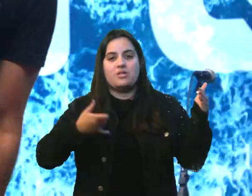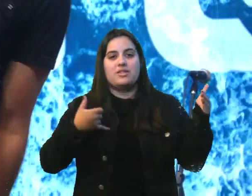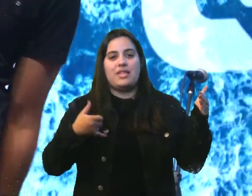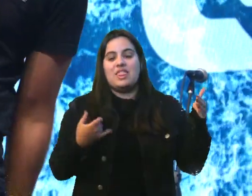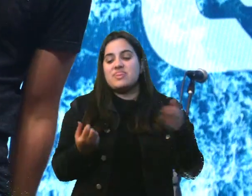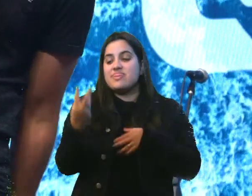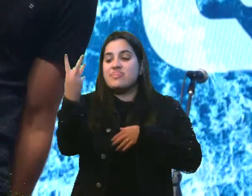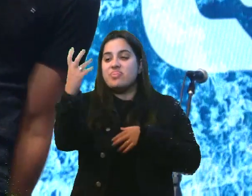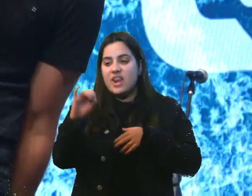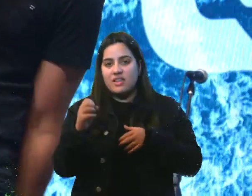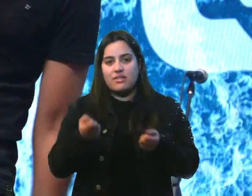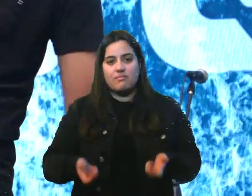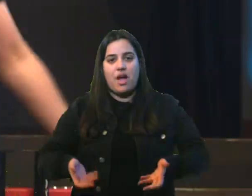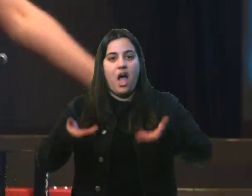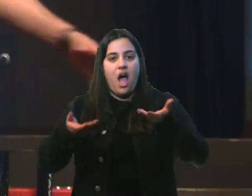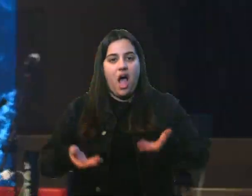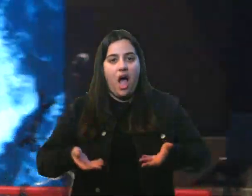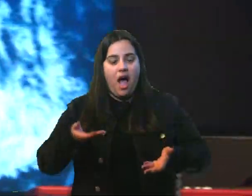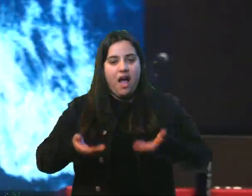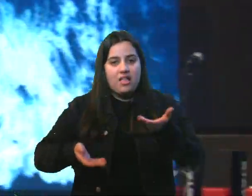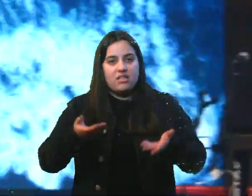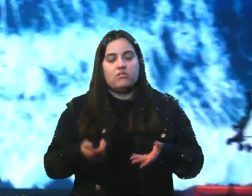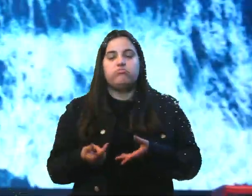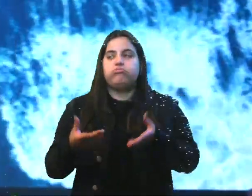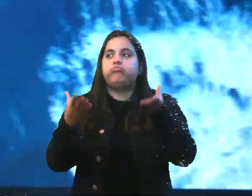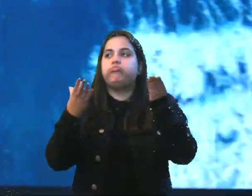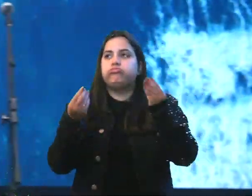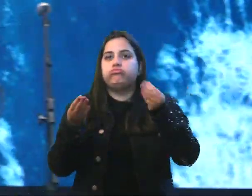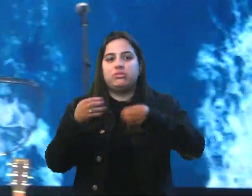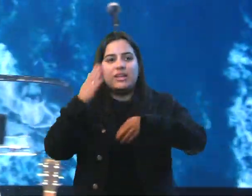quilos e muitos pelos pela casa.